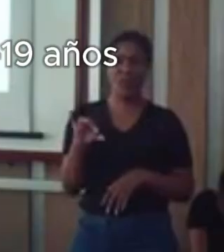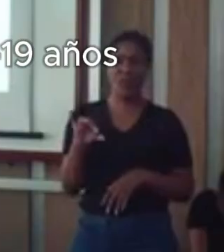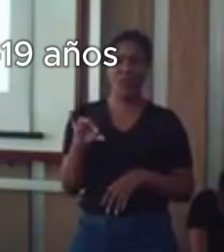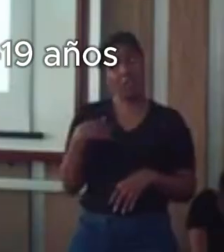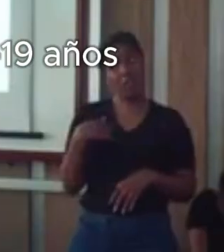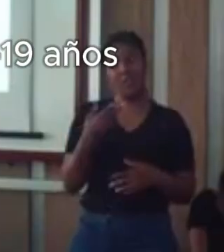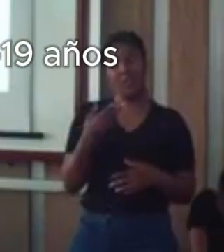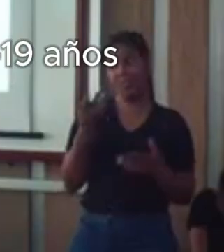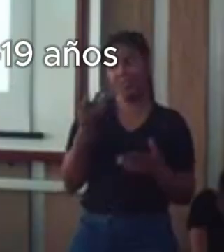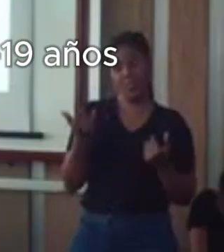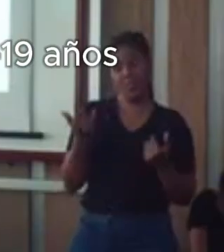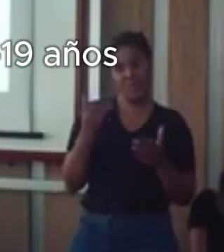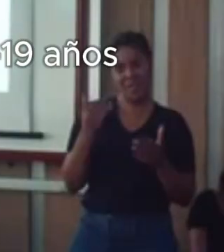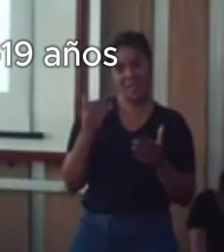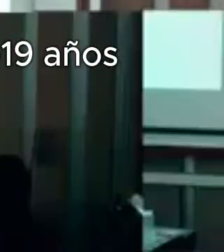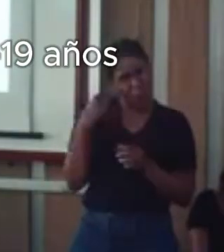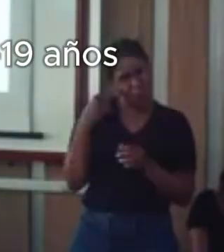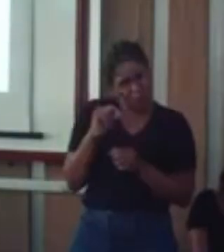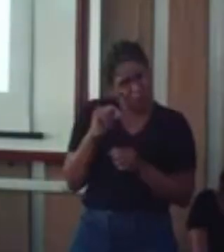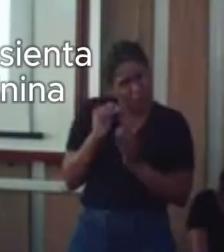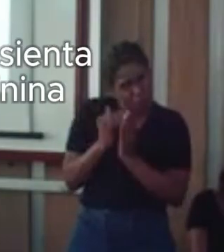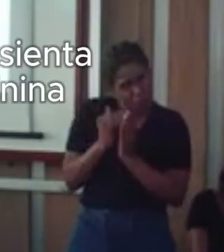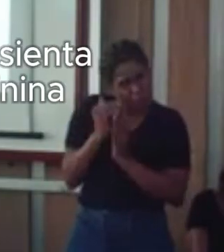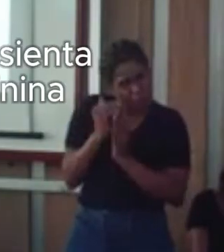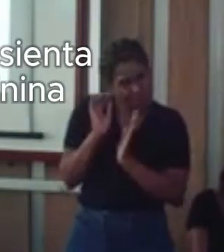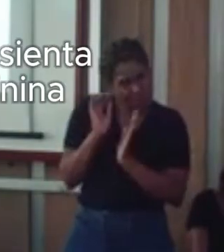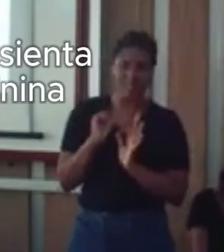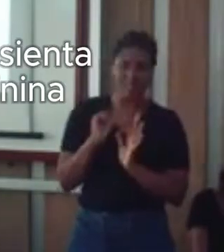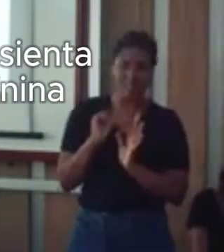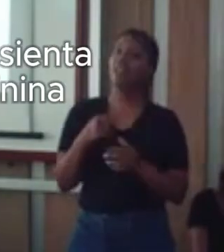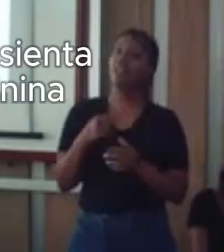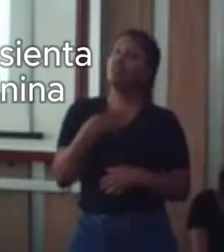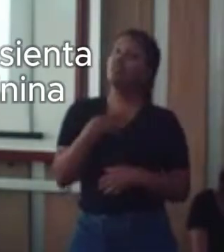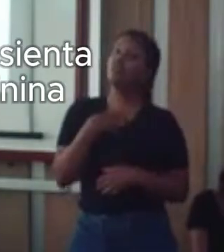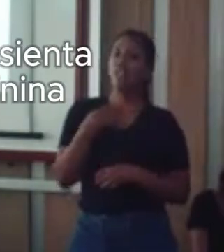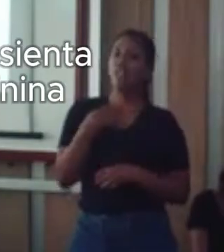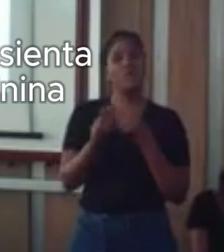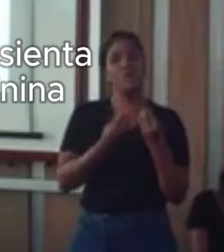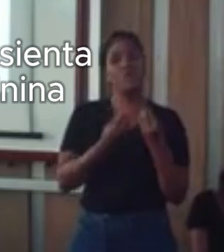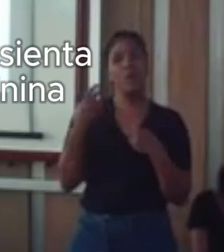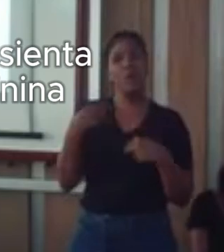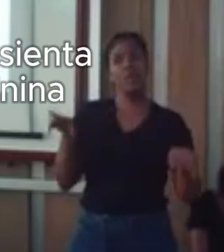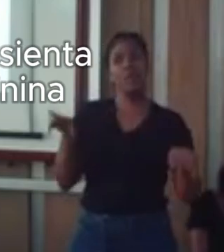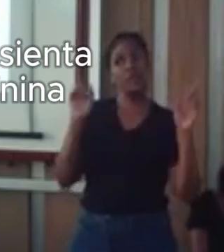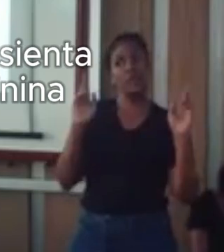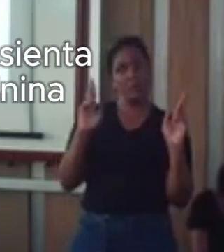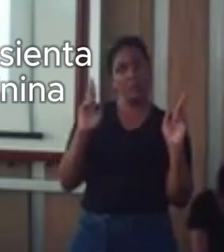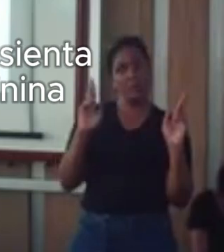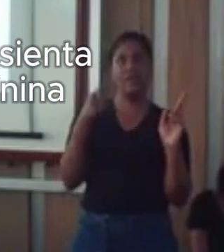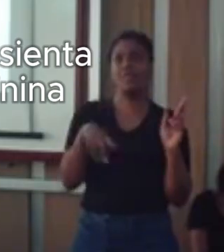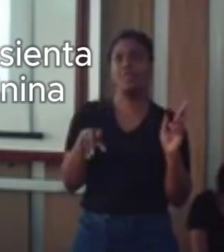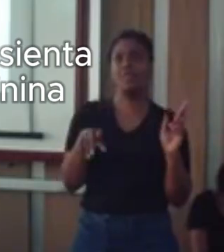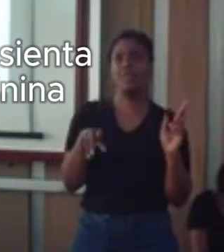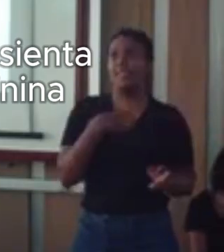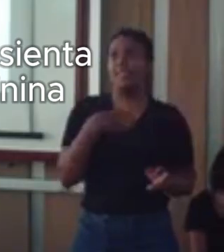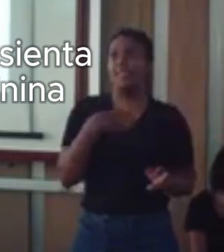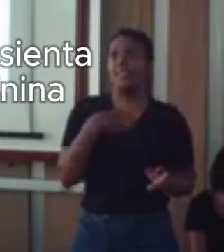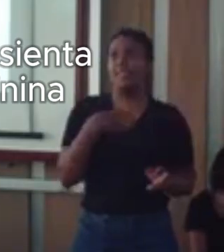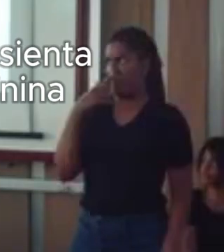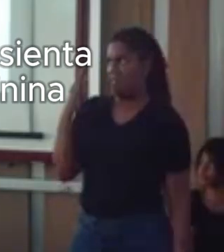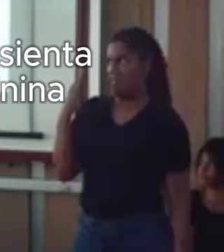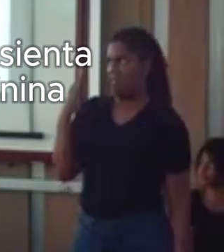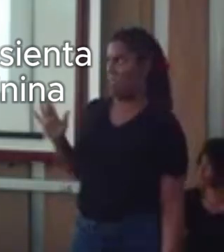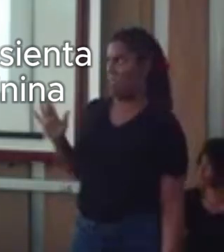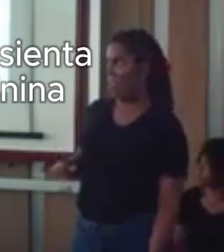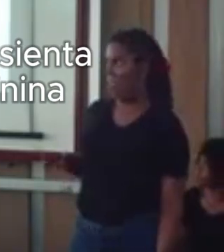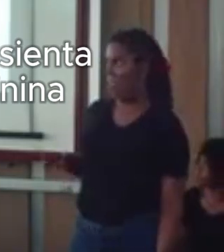de um pouquinho mais. Então, eu fiz um jeito meio assim, espero que ninguém se sinta infantilizado aqui. Mas,